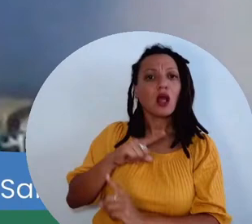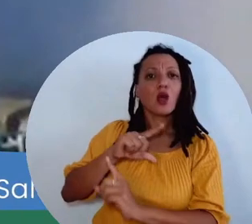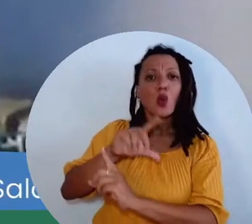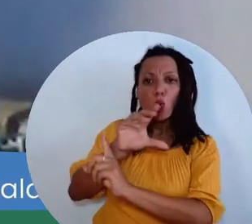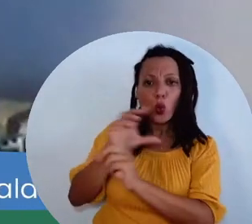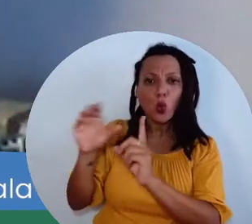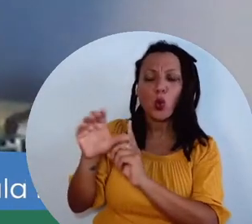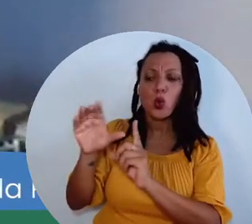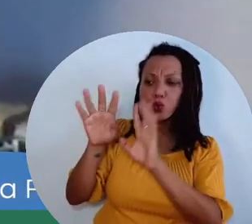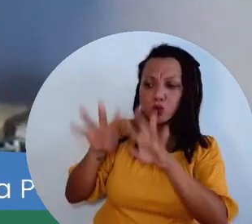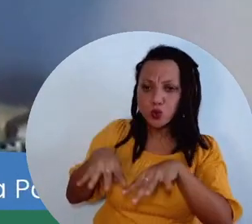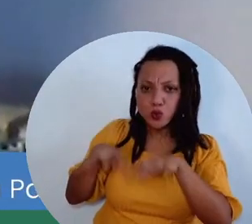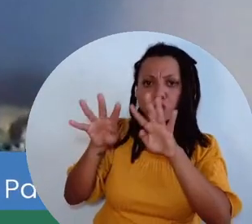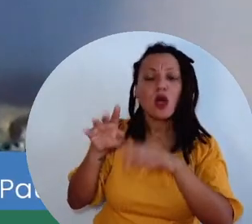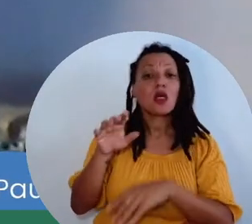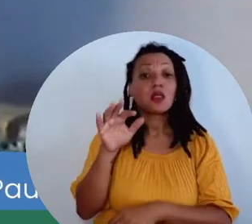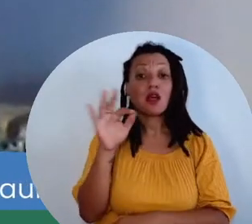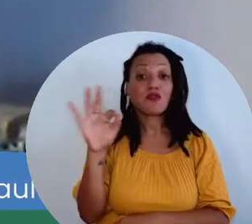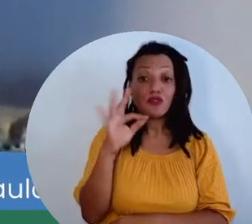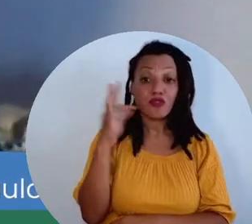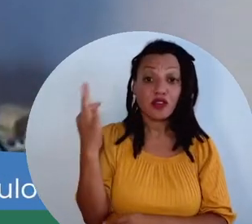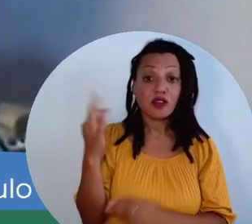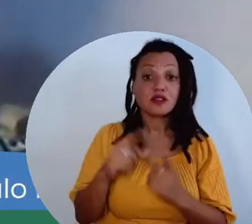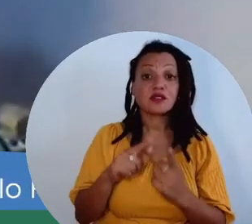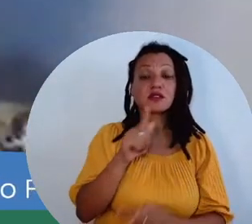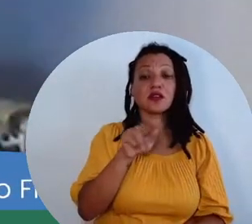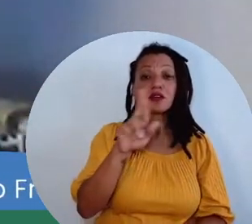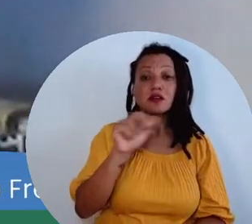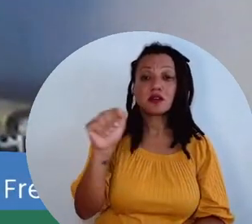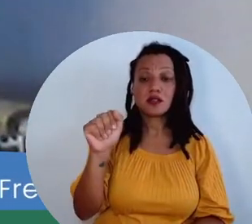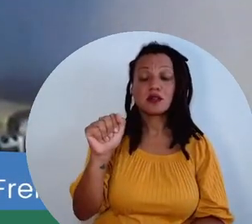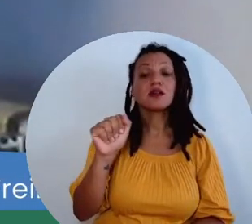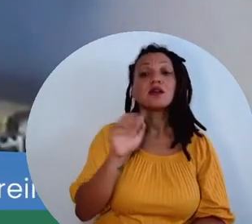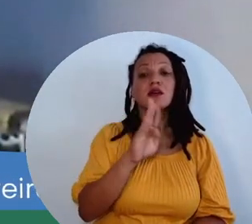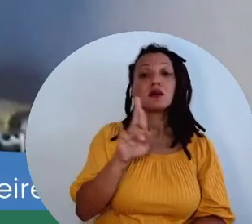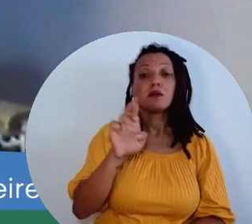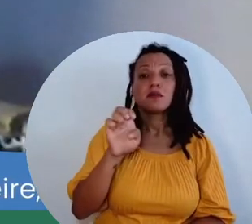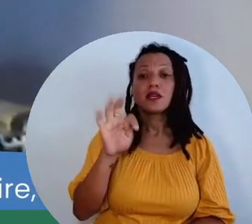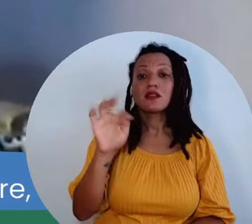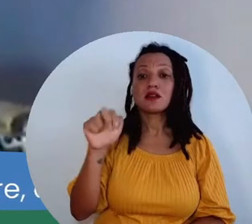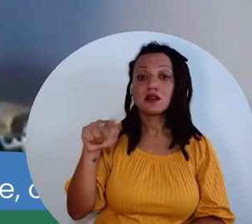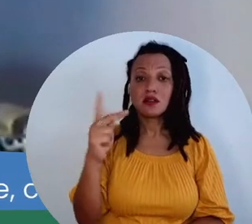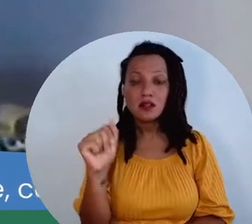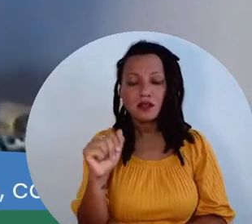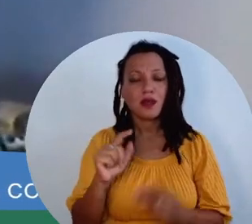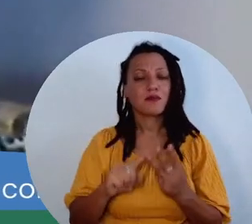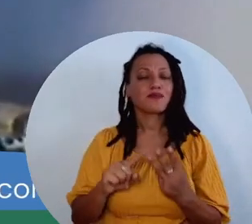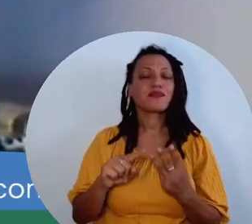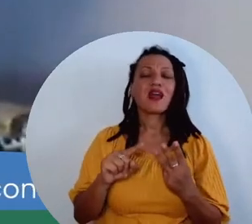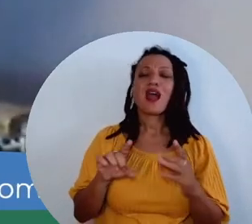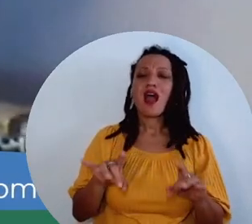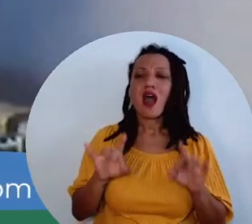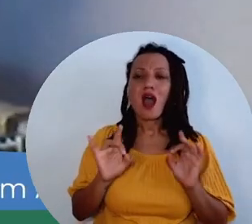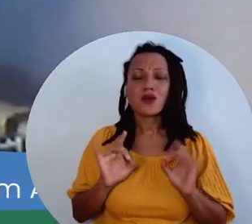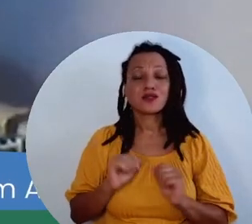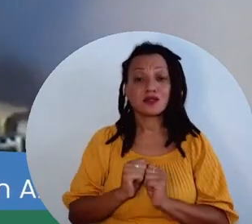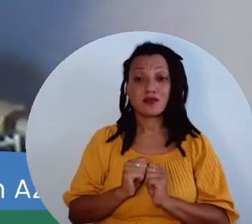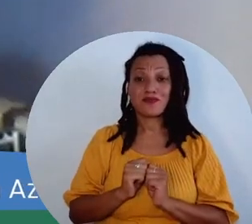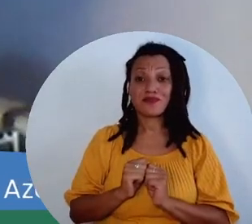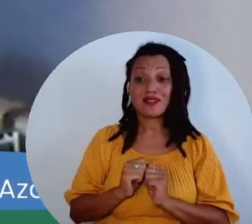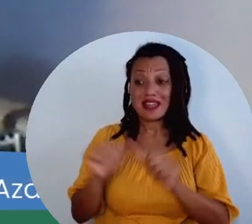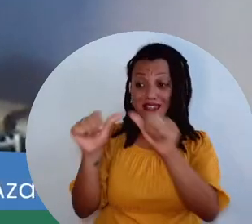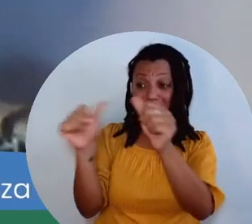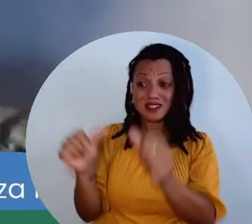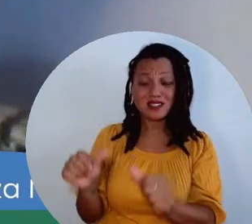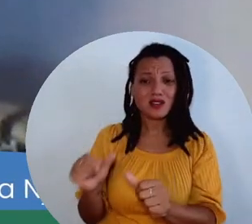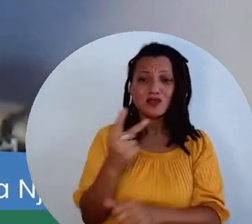feminino, tanto na França quanto na Grã-Bretanha, também tem na Áustria. E essas estatuetas datam de